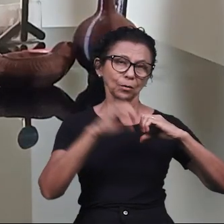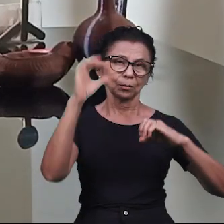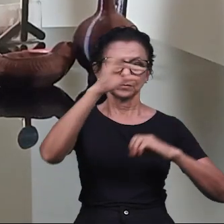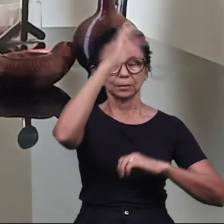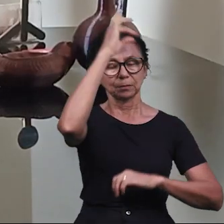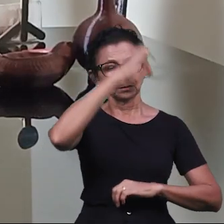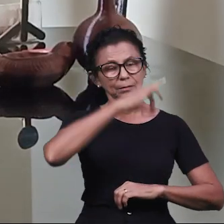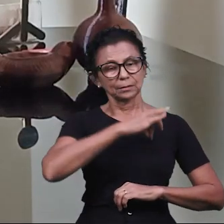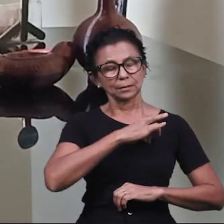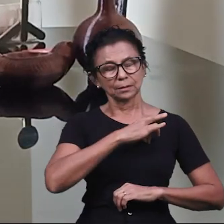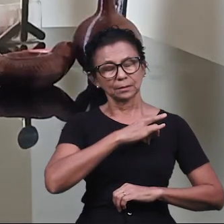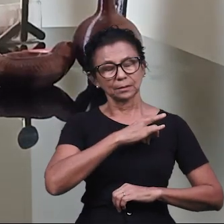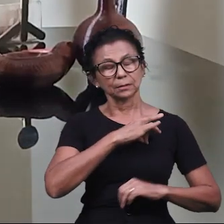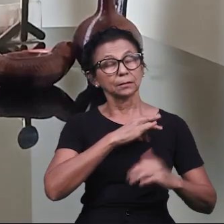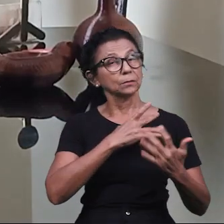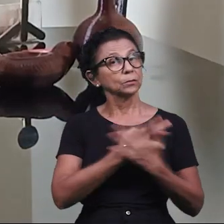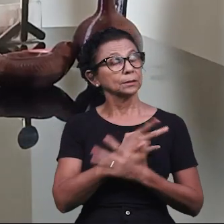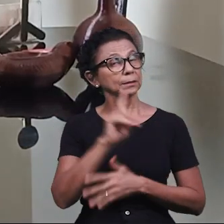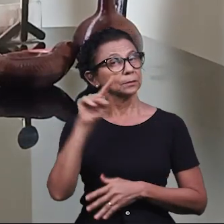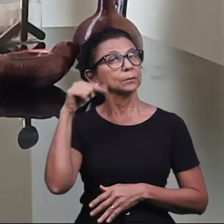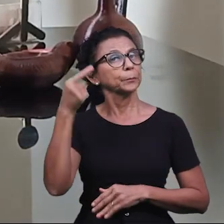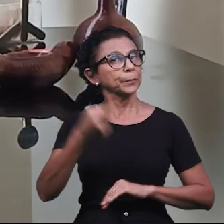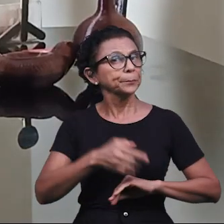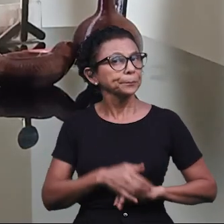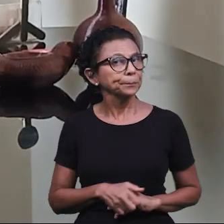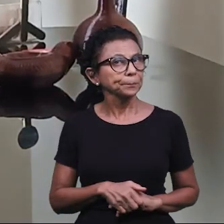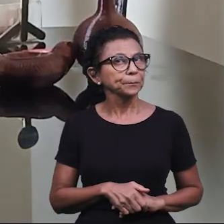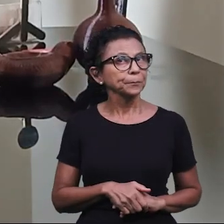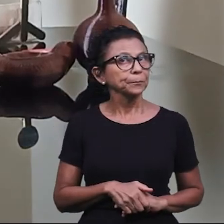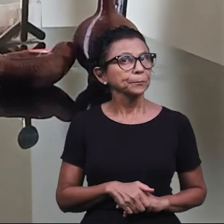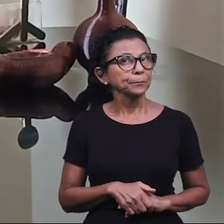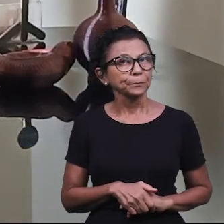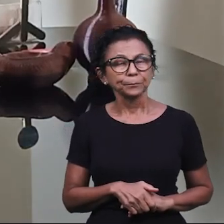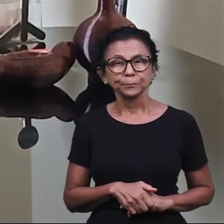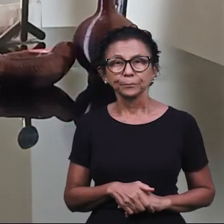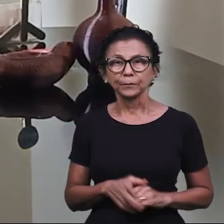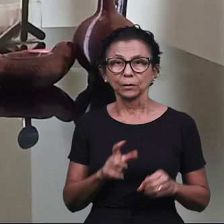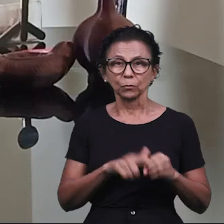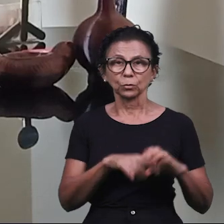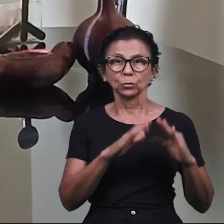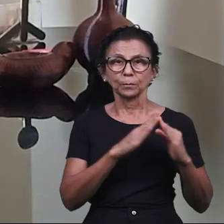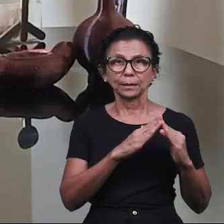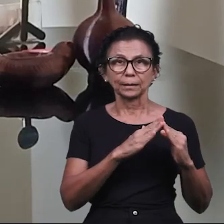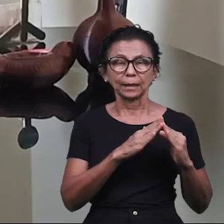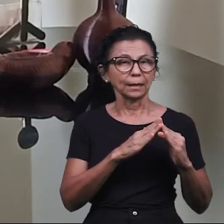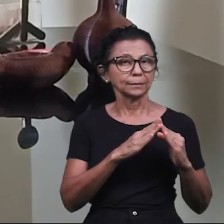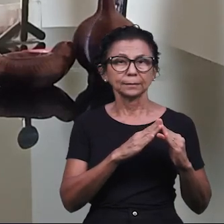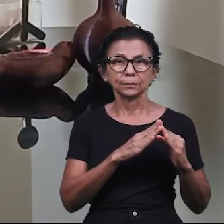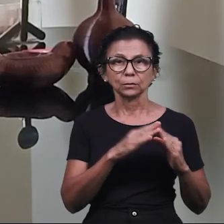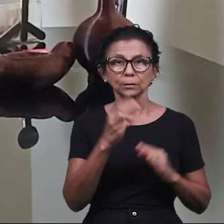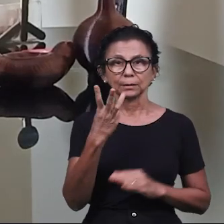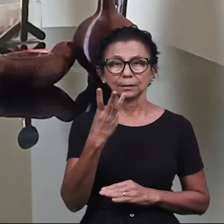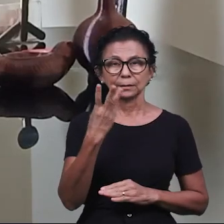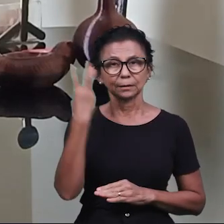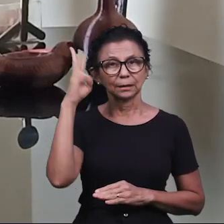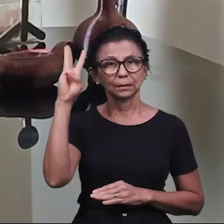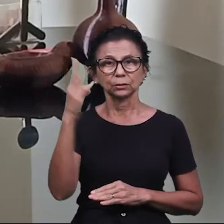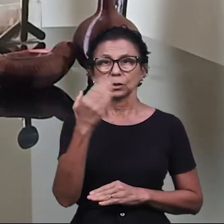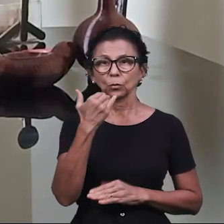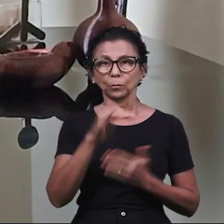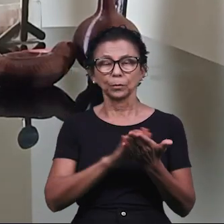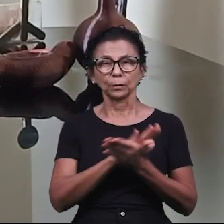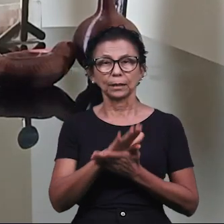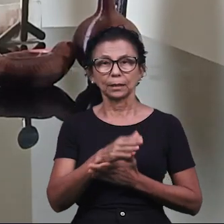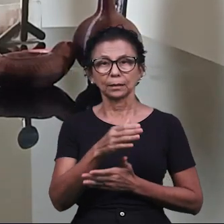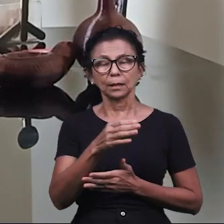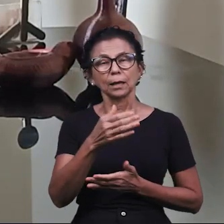Espírito Santo. E sabe o que aconteceu depois disso? Ele não foi para casa, ele estava 3 dias sem comer nem beber porque estava